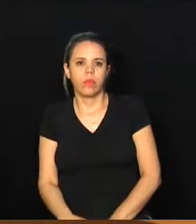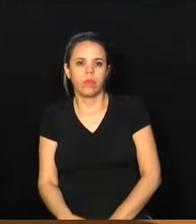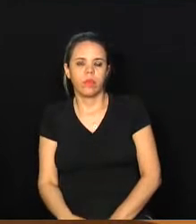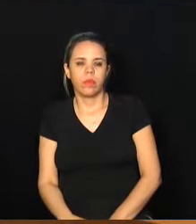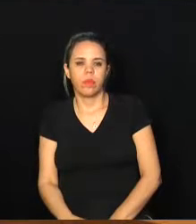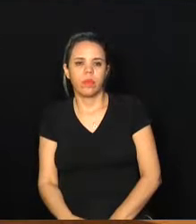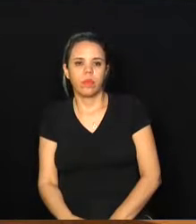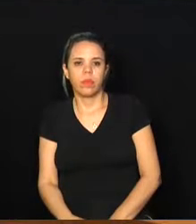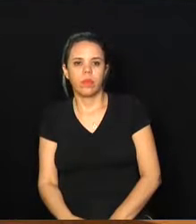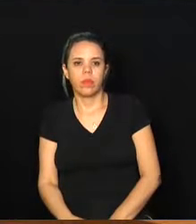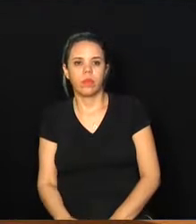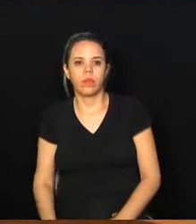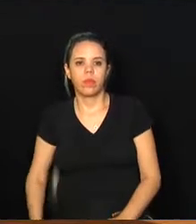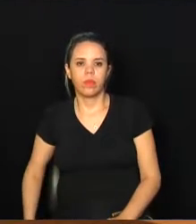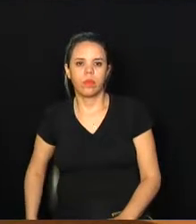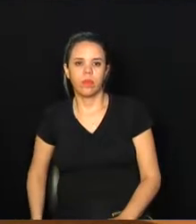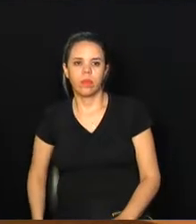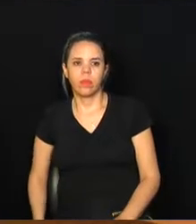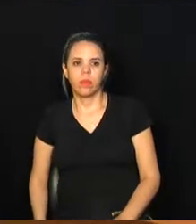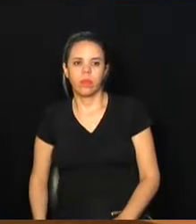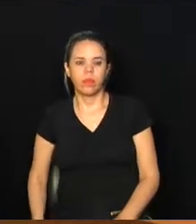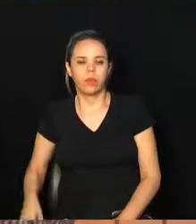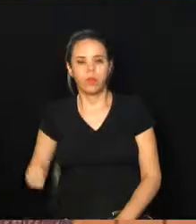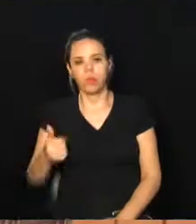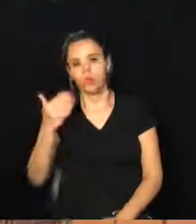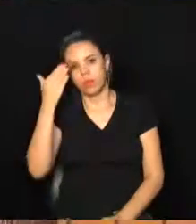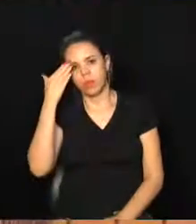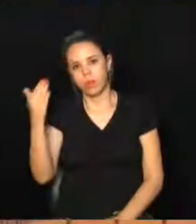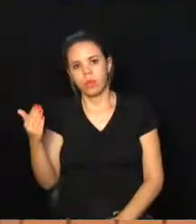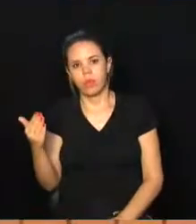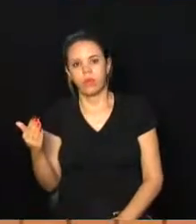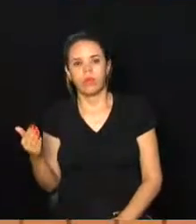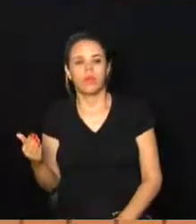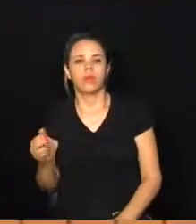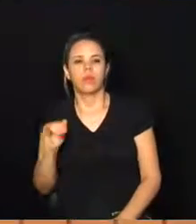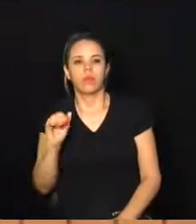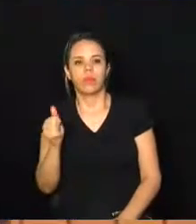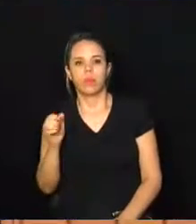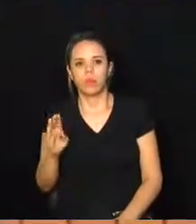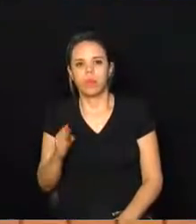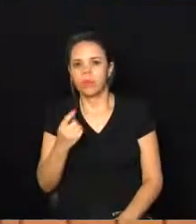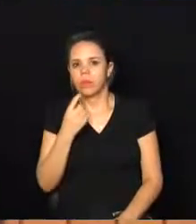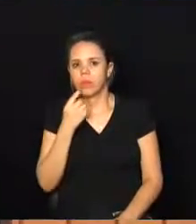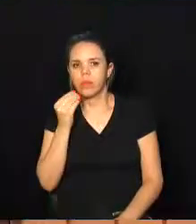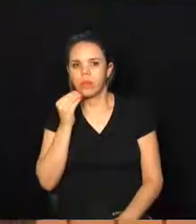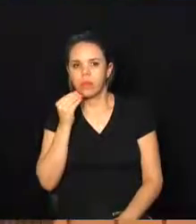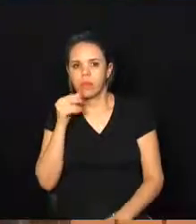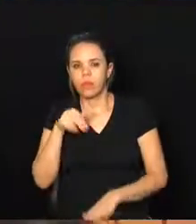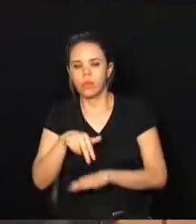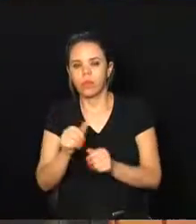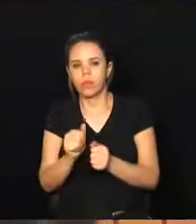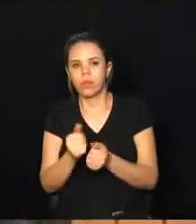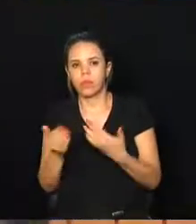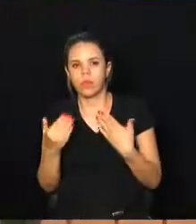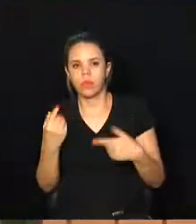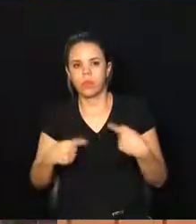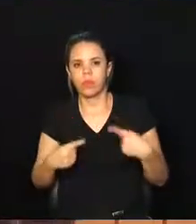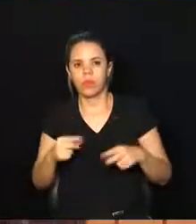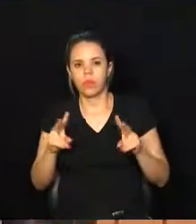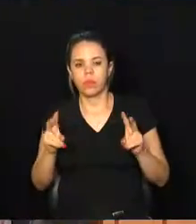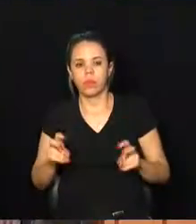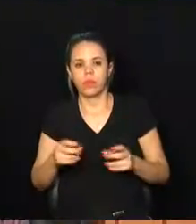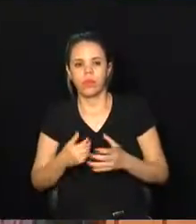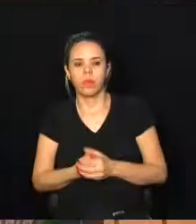Som? Tá, né? Primeiro agradecer, então, em nome do IAB Campinas, a oportunidade de estar aqui junto com vocês, para a gente poder discutir esse assunto que